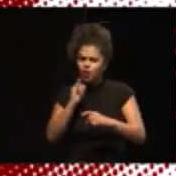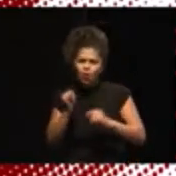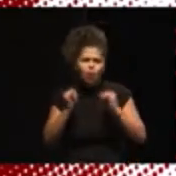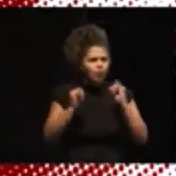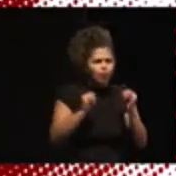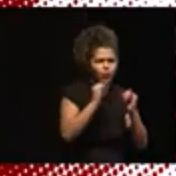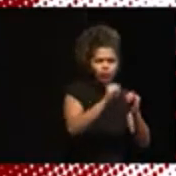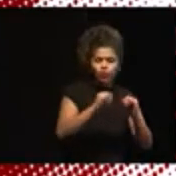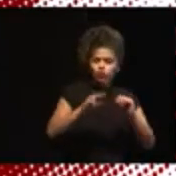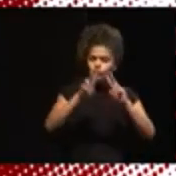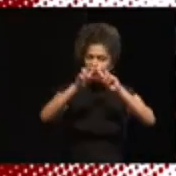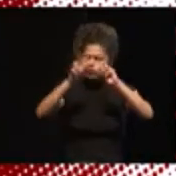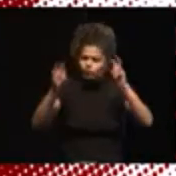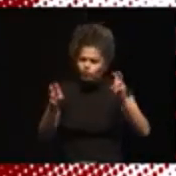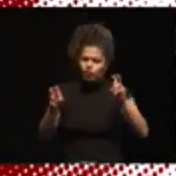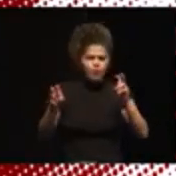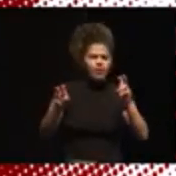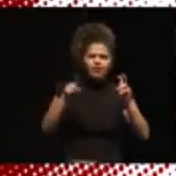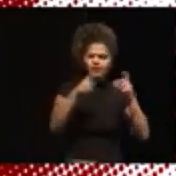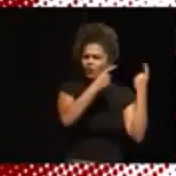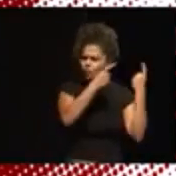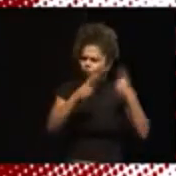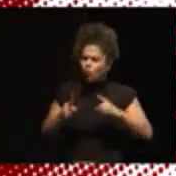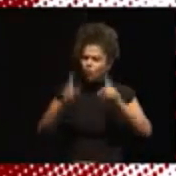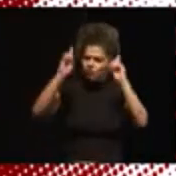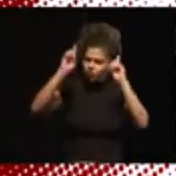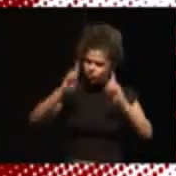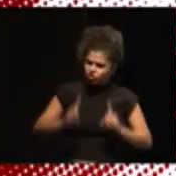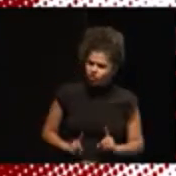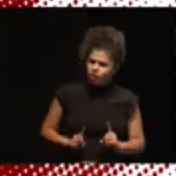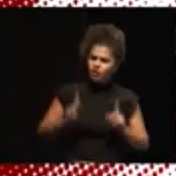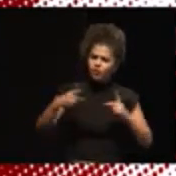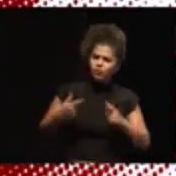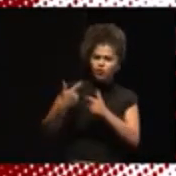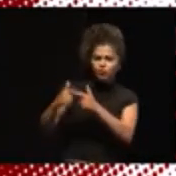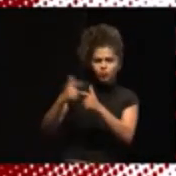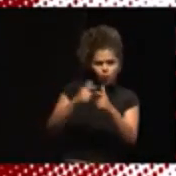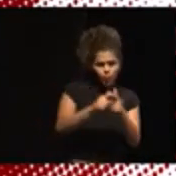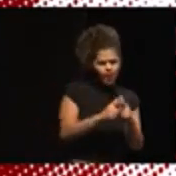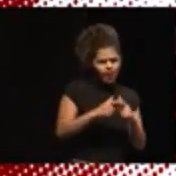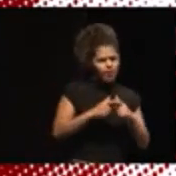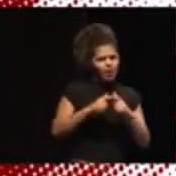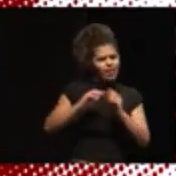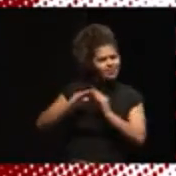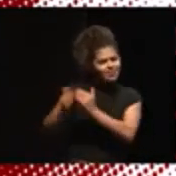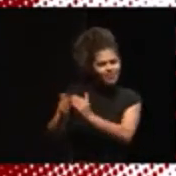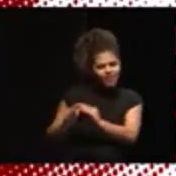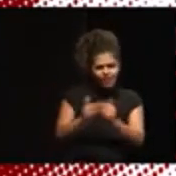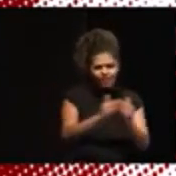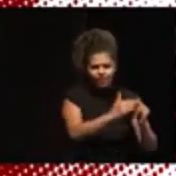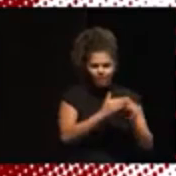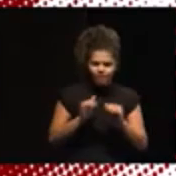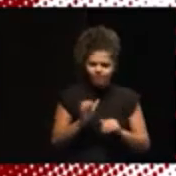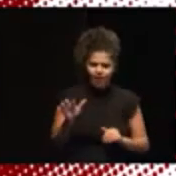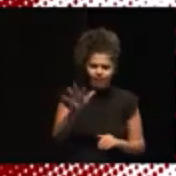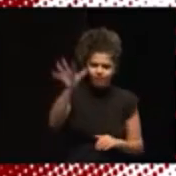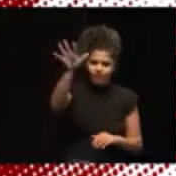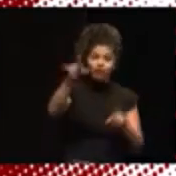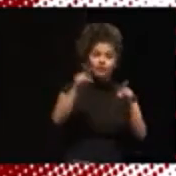humanos, os assassinatos das pessoas negras nas favelas. A gente tem que reduzir esse índice absurdo que conta hoje o IBGE,